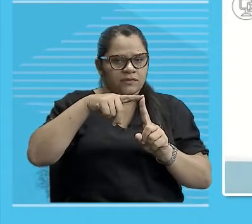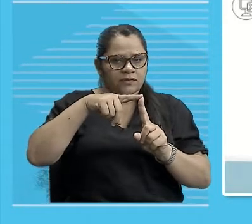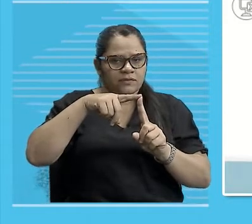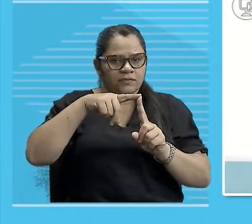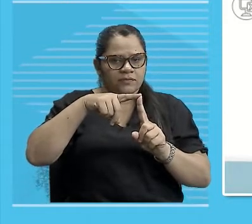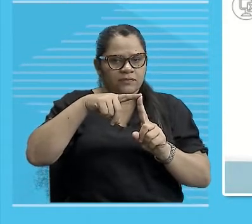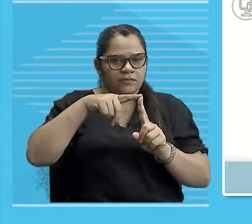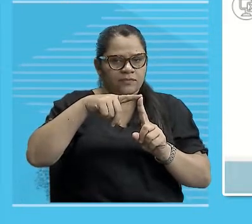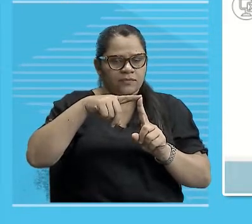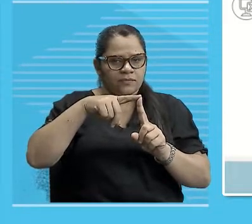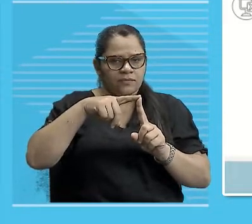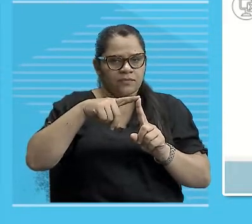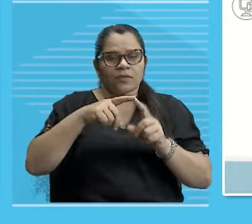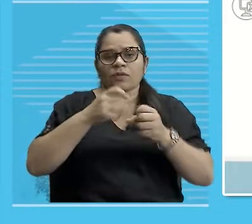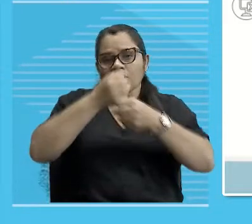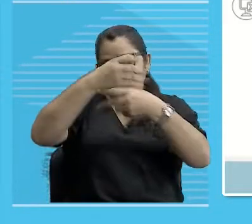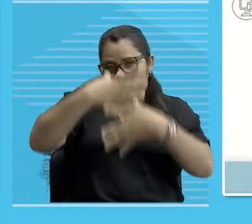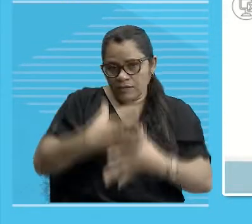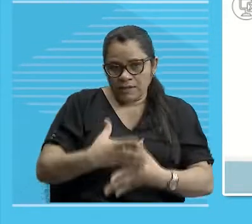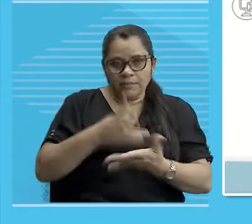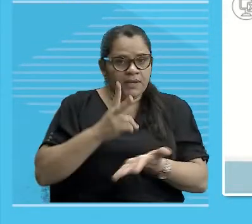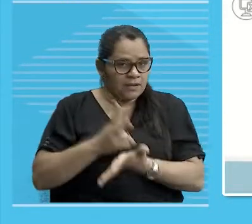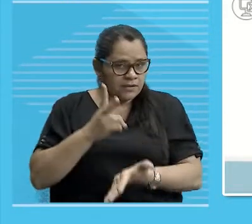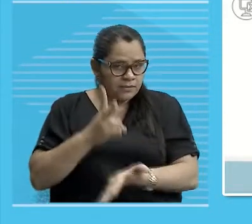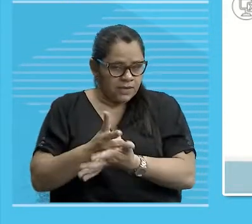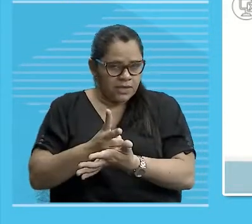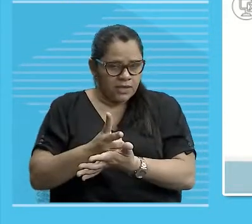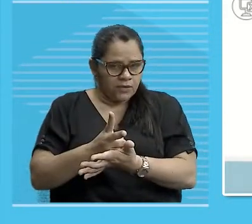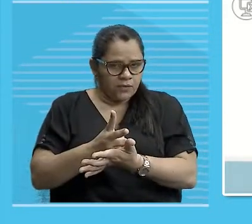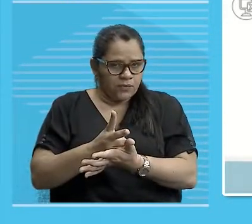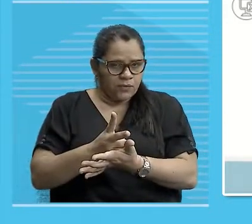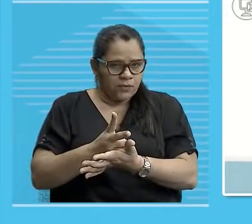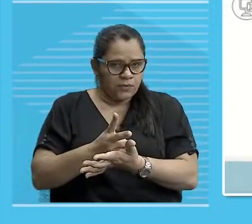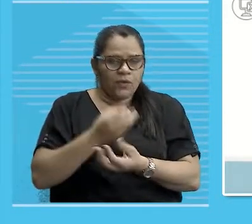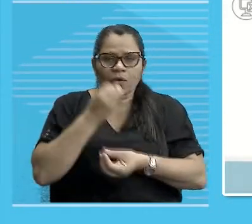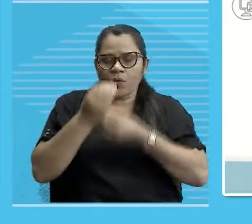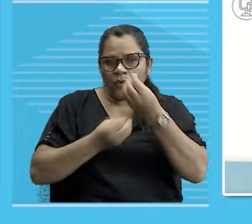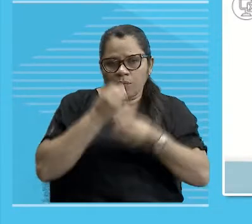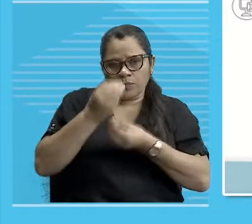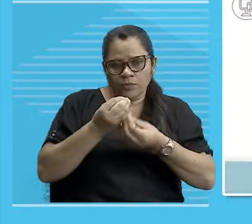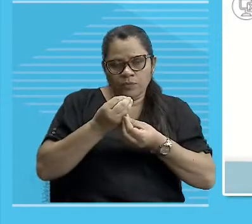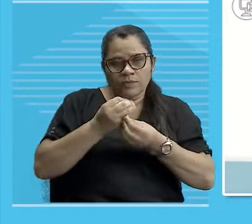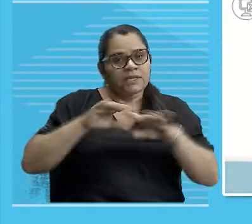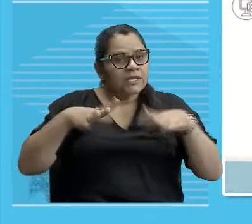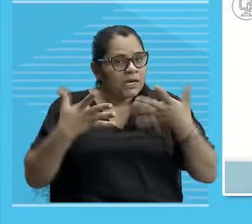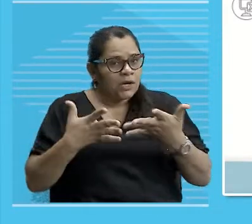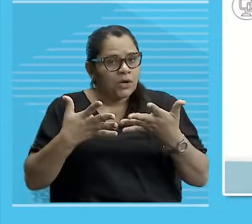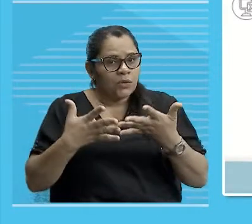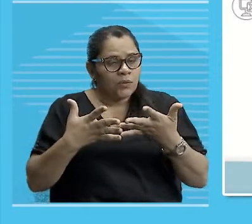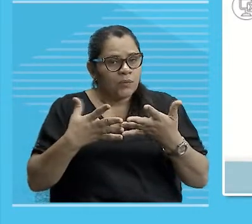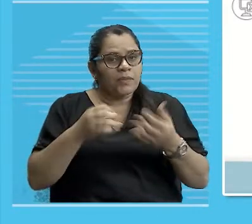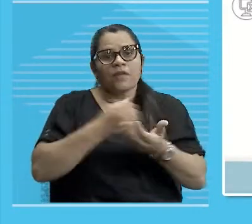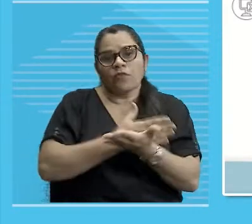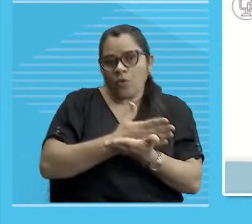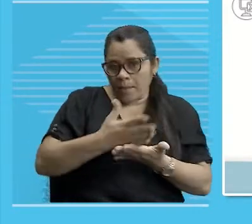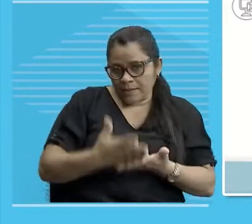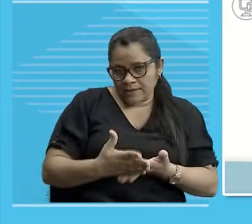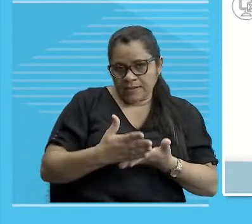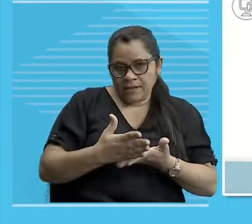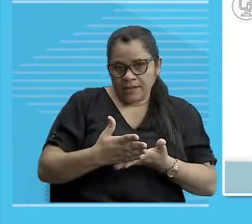Bom, como eu sempre faço, não faz sentido eu começar a conversar com vocês